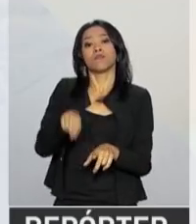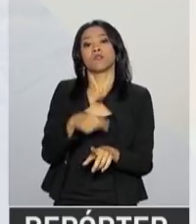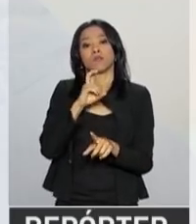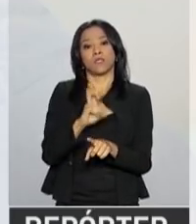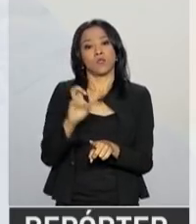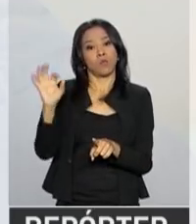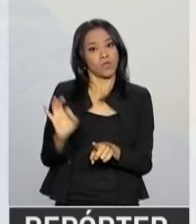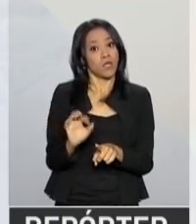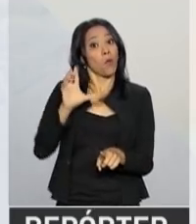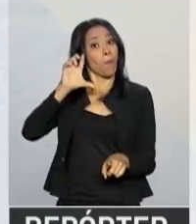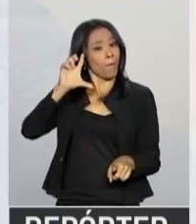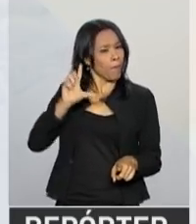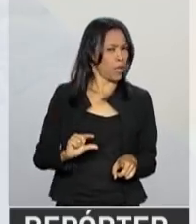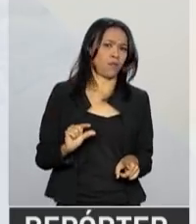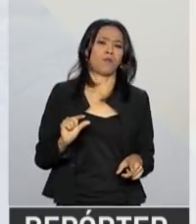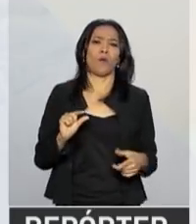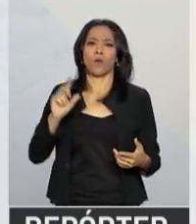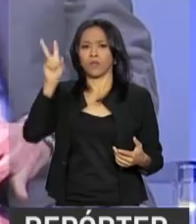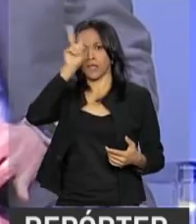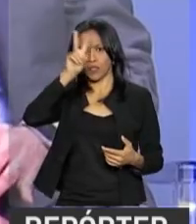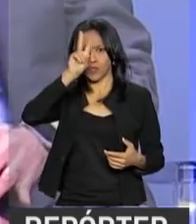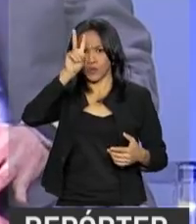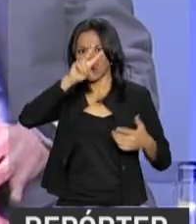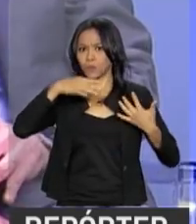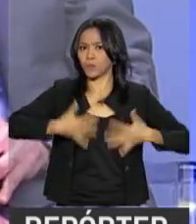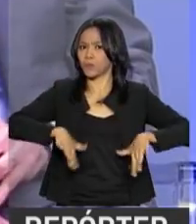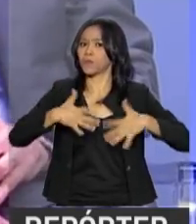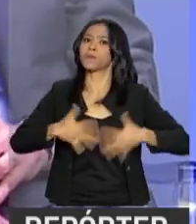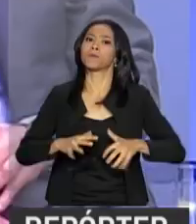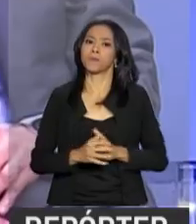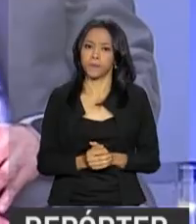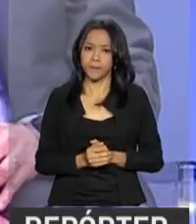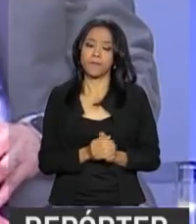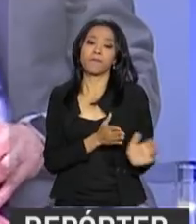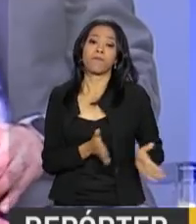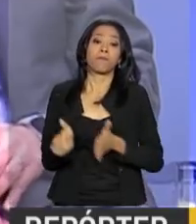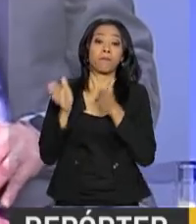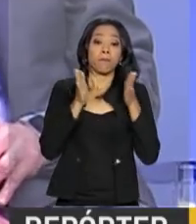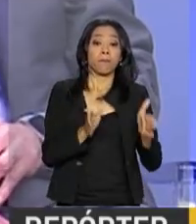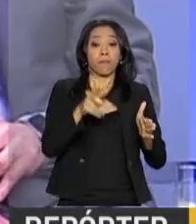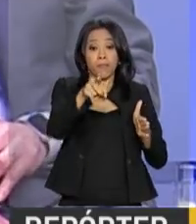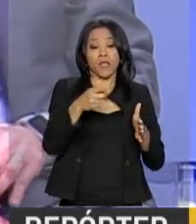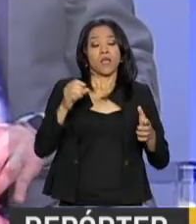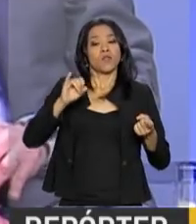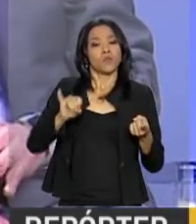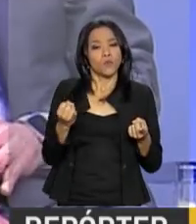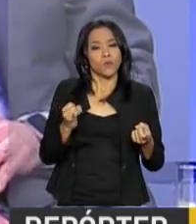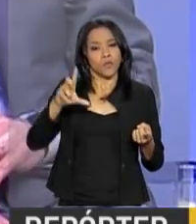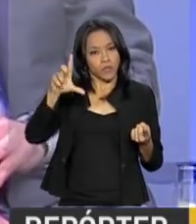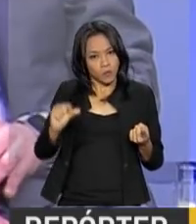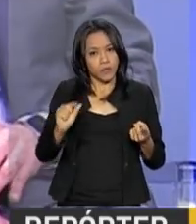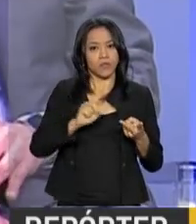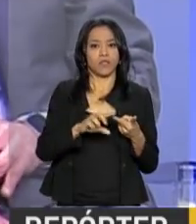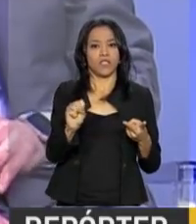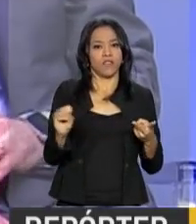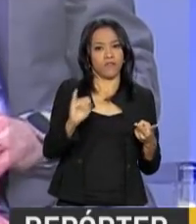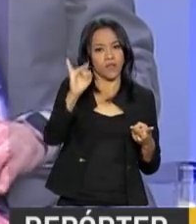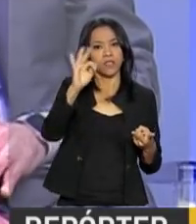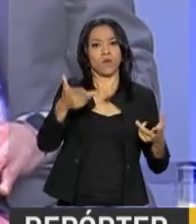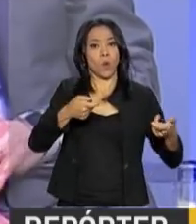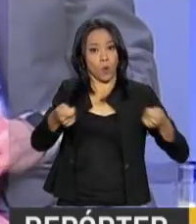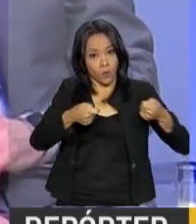o menor patamar da história isso estando em óbvia taxa de juros reduzida e inflação controlada